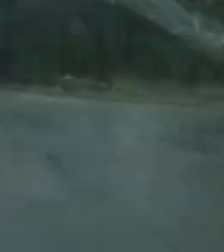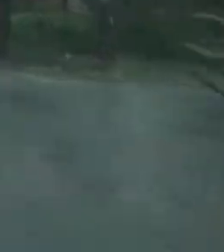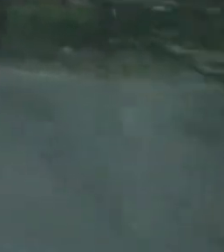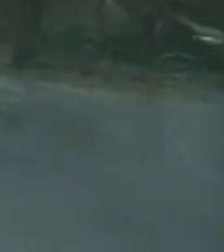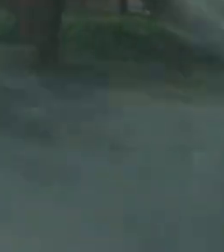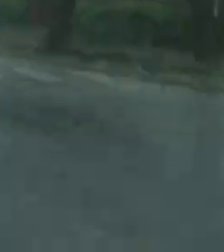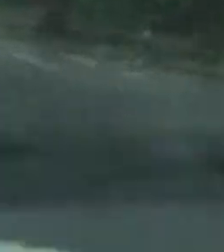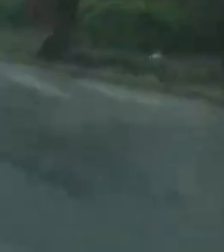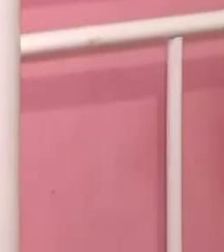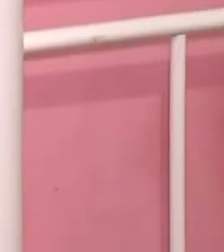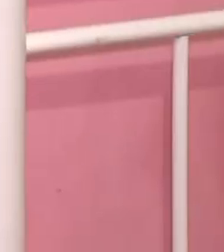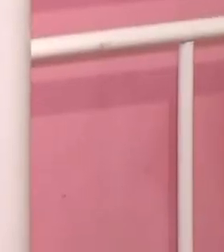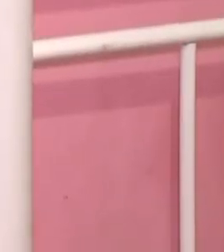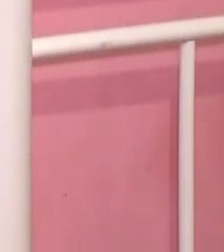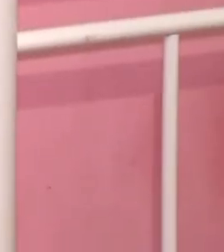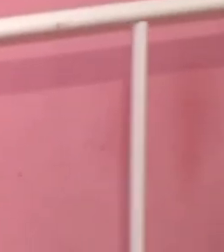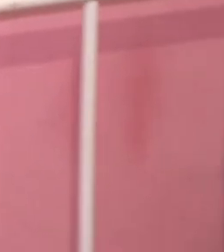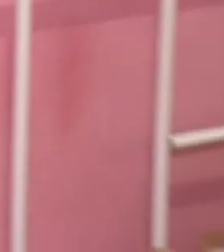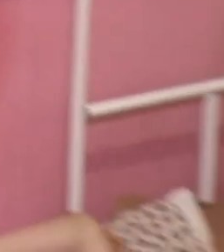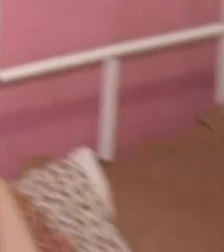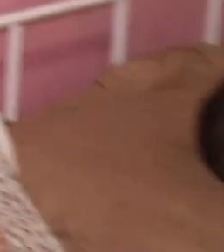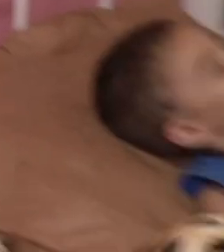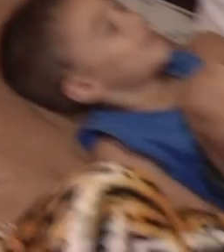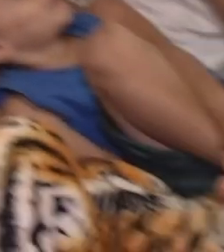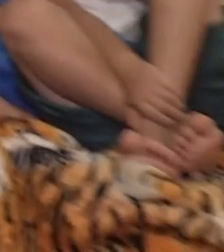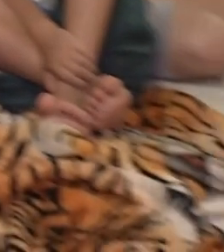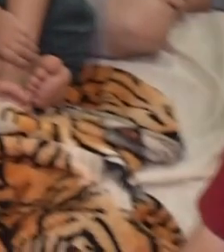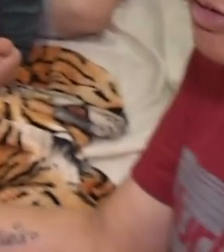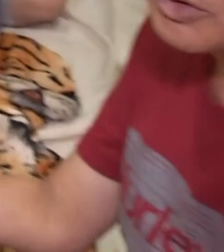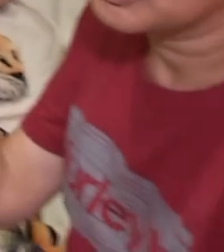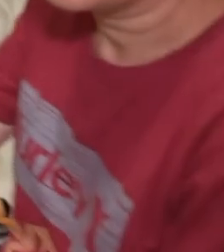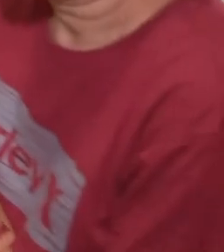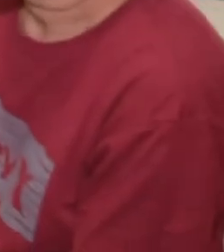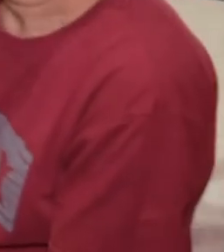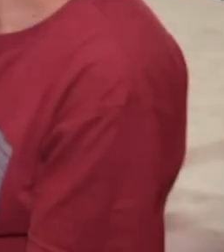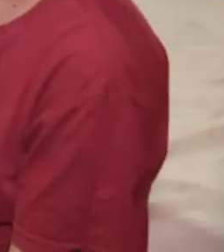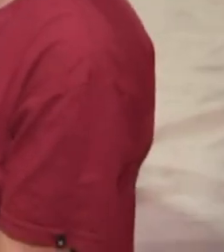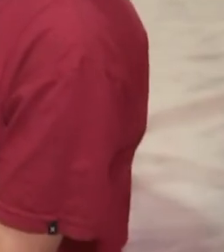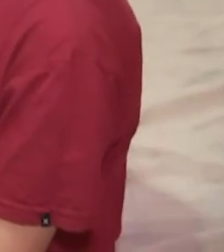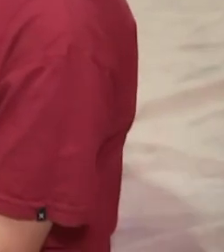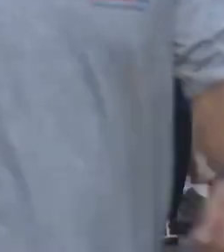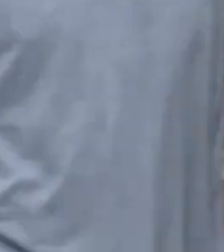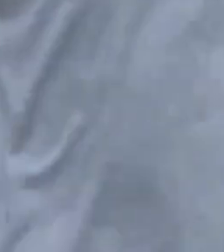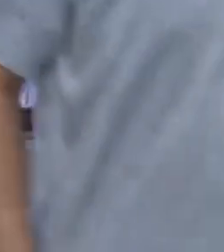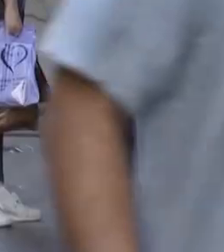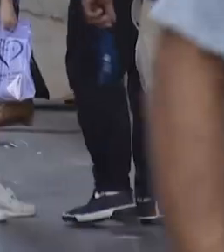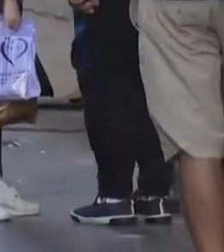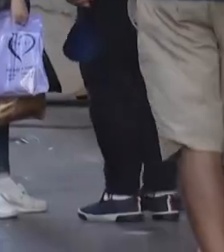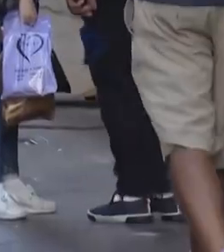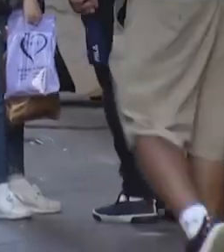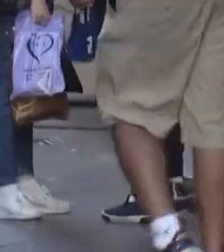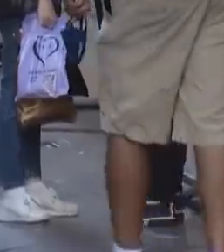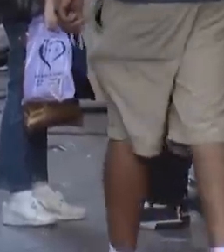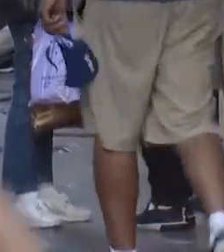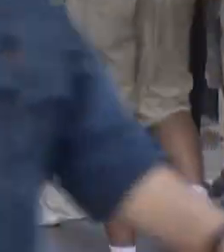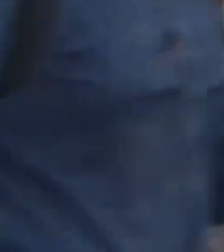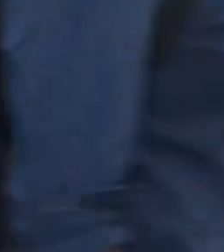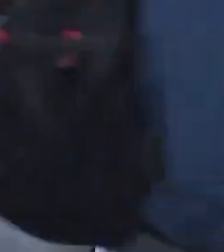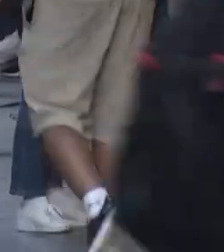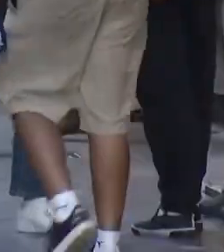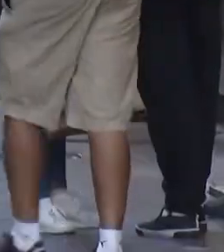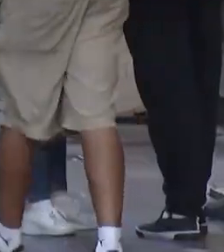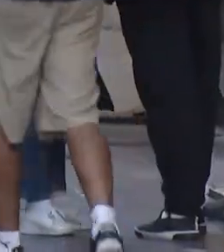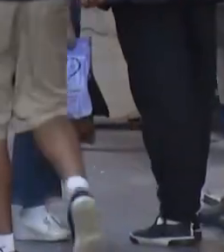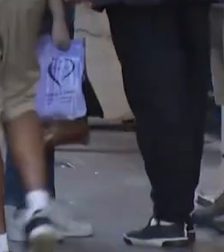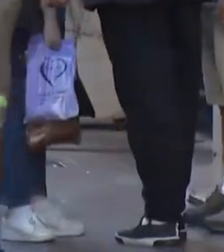Sul. Novo Bolsa Família começa a ser pago. Beneficiários que não se encaixarem serão excluídos na atualização